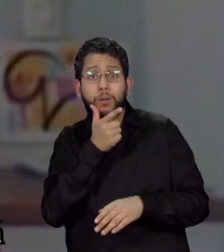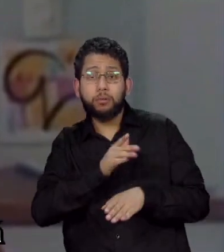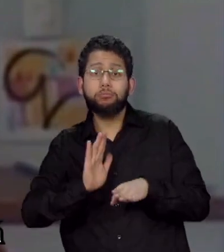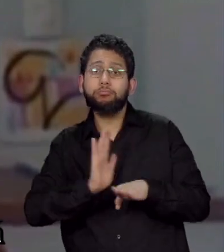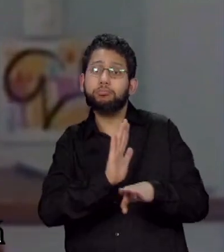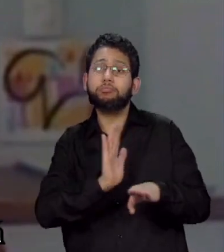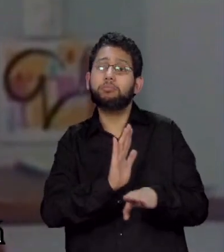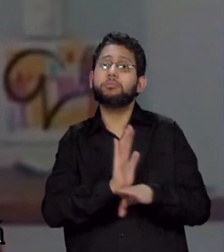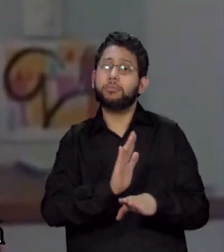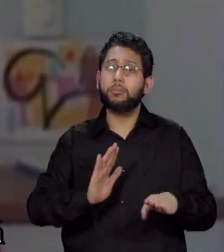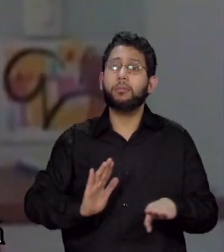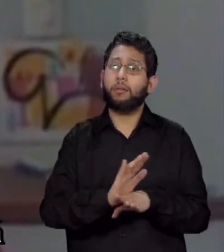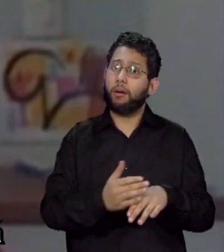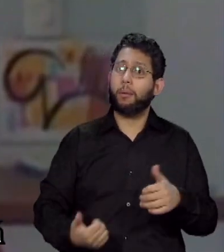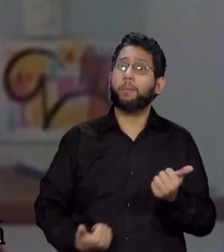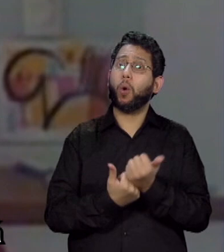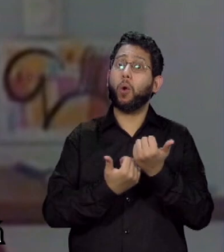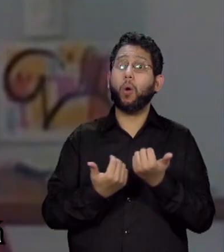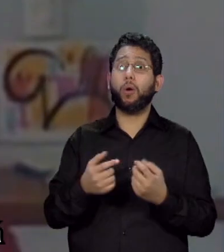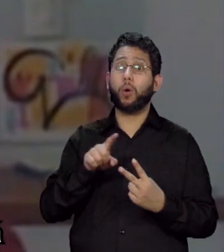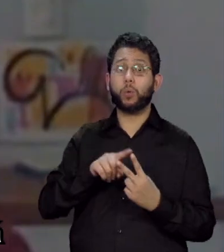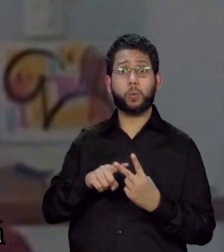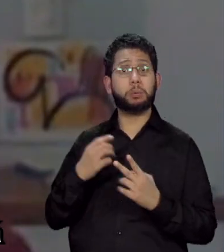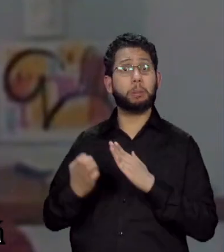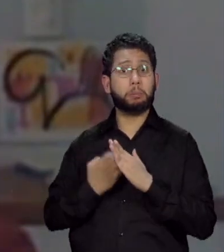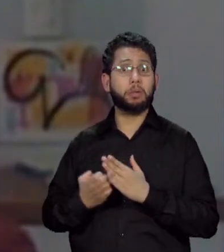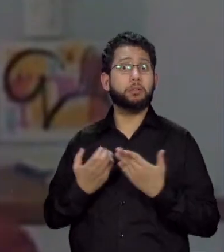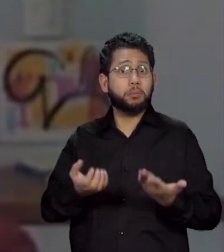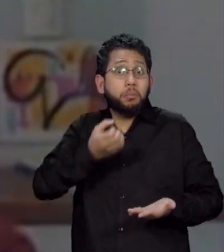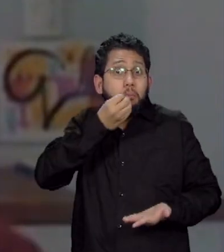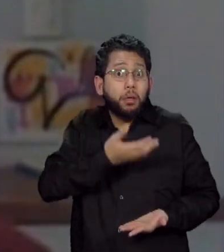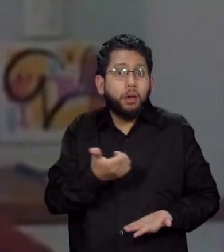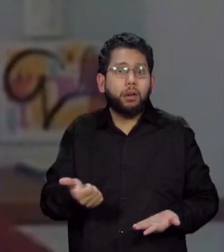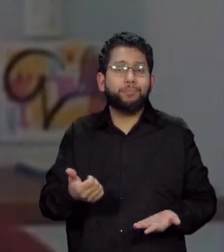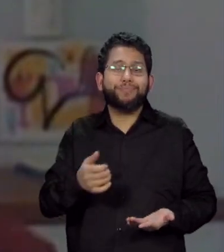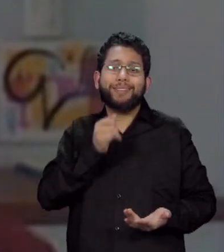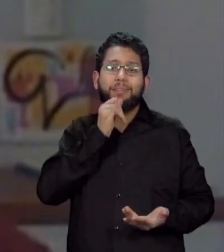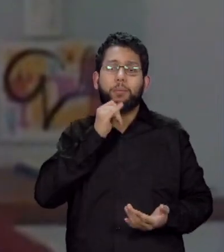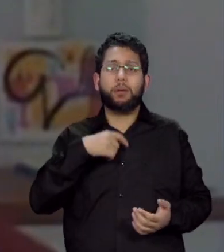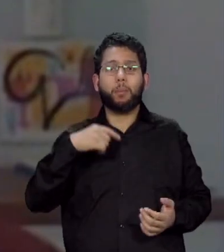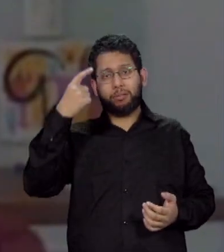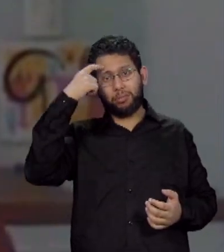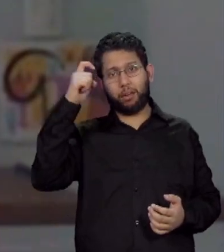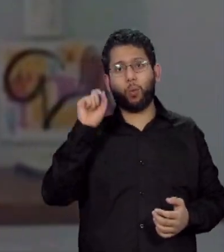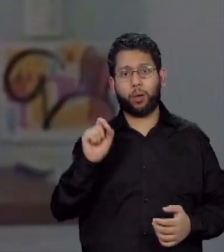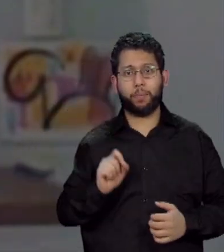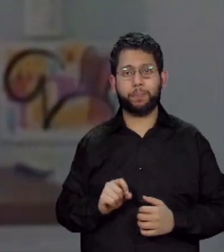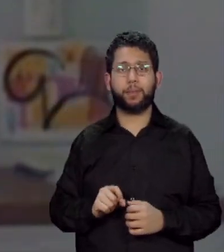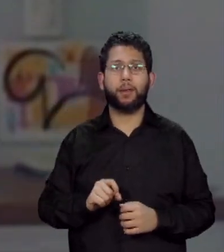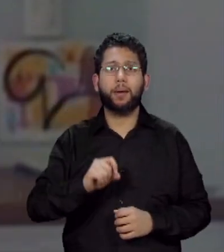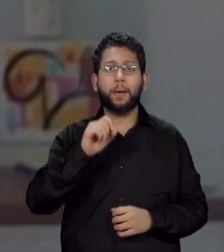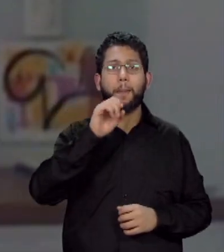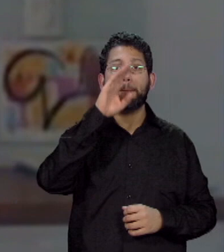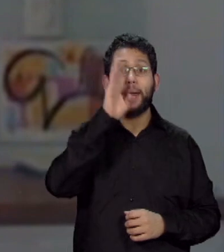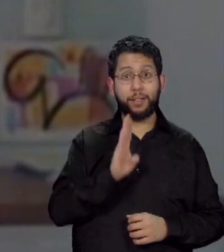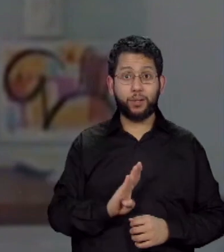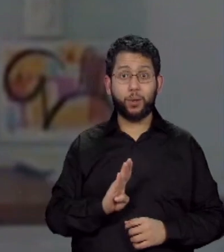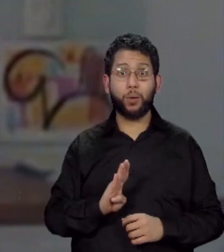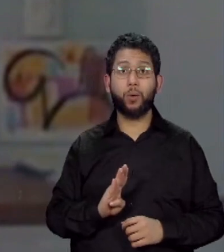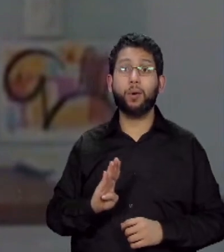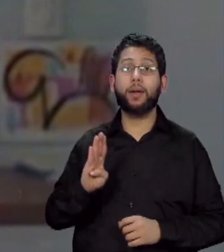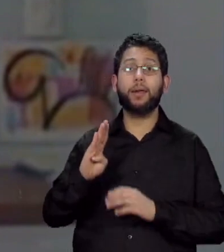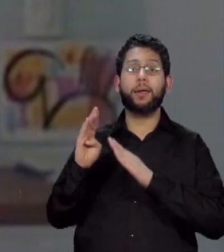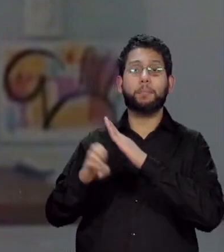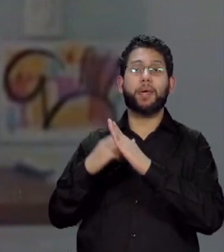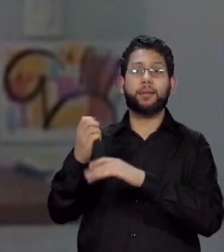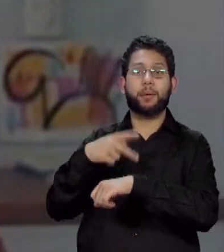momento, sem trabalhos naquele momento. A gente está falando de uma ideia que o Brasil vende para uma empresa estrangeira e